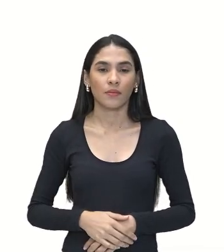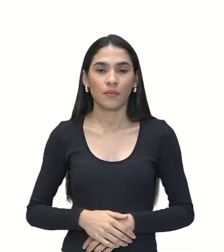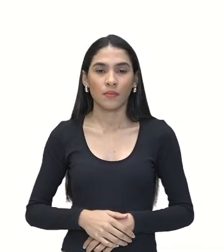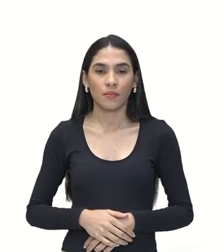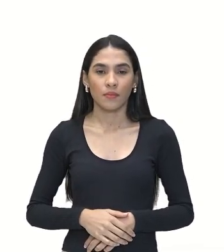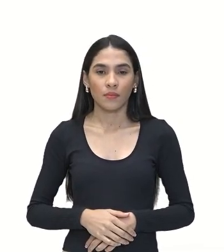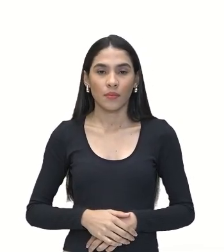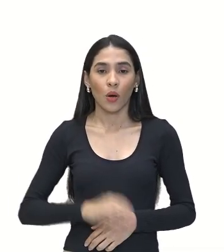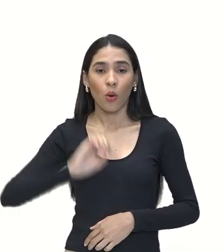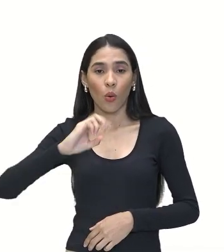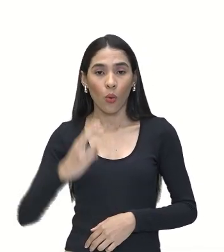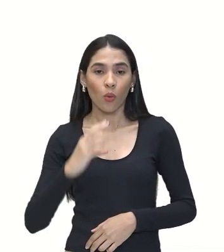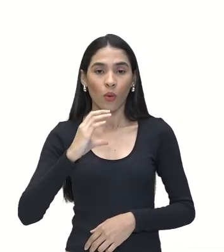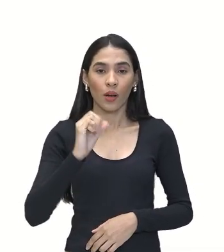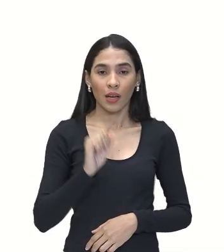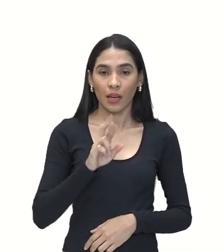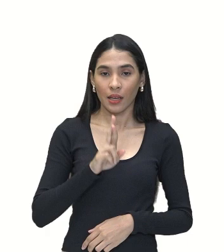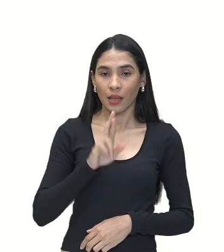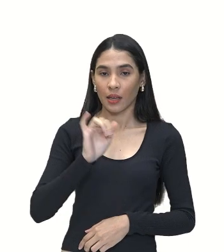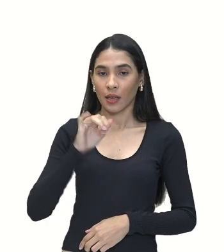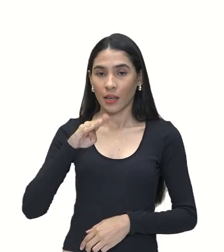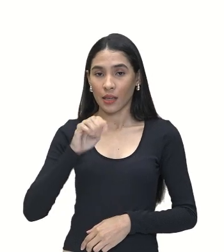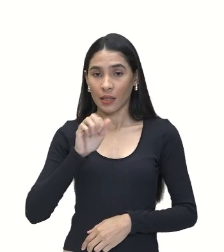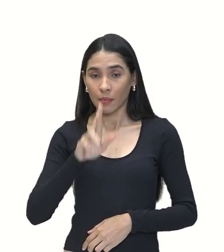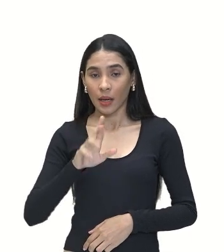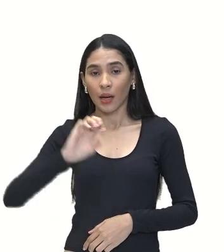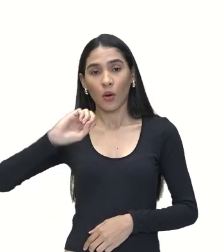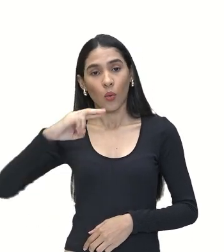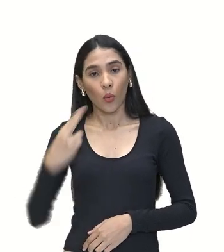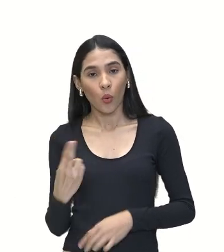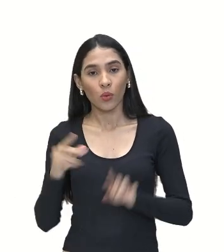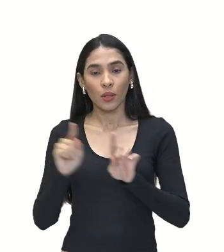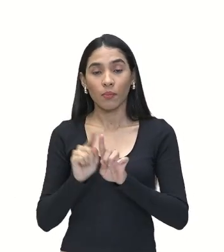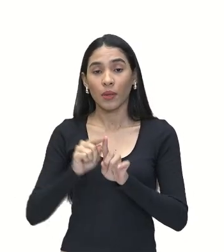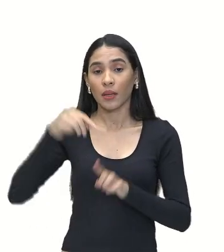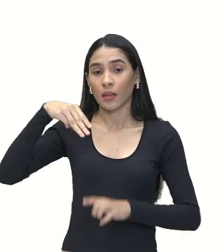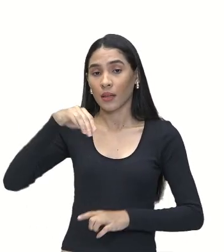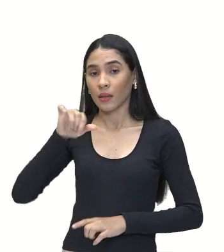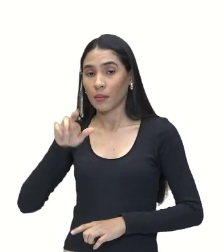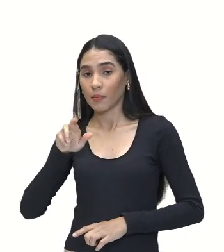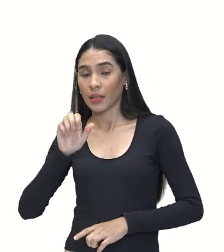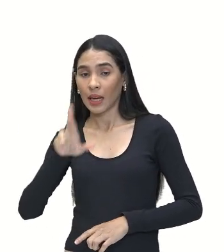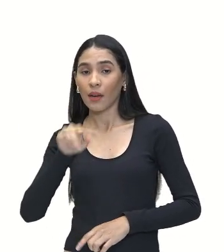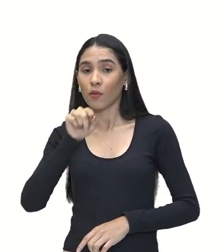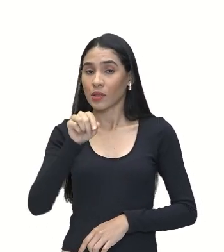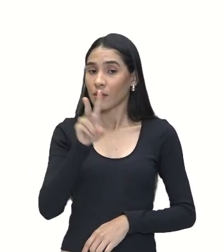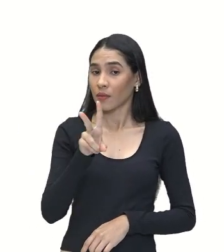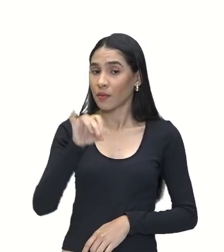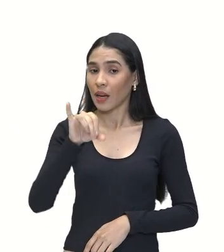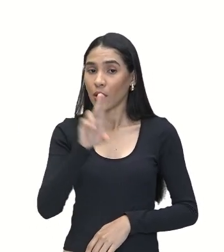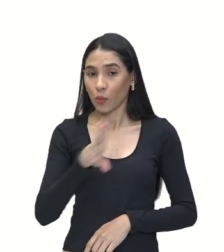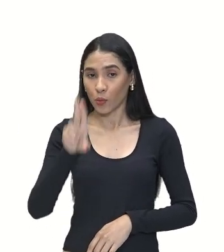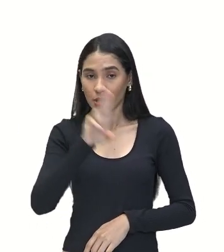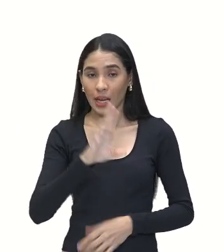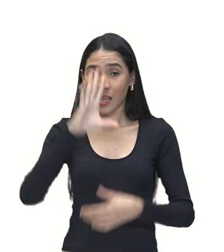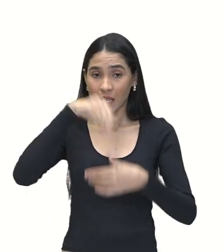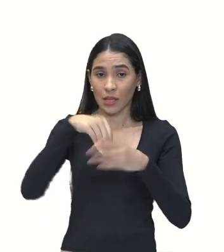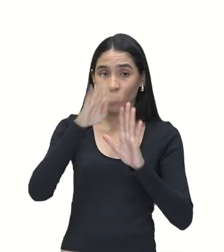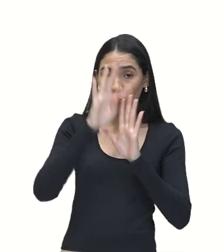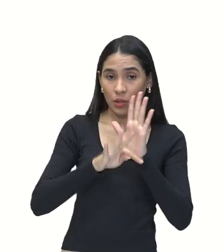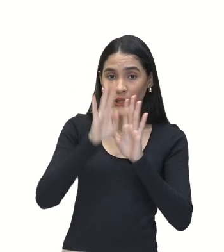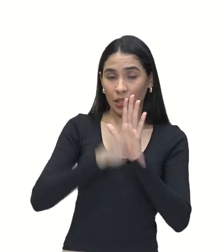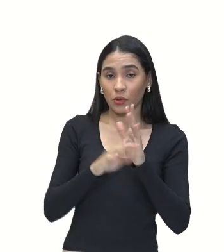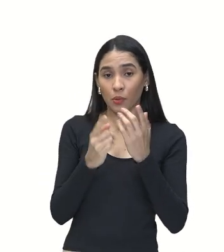ele vai ser escrito, ou seja, você vai utilizar no seu texto sem preposição. Então, visar